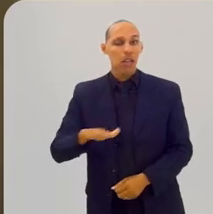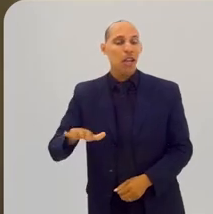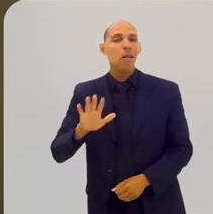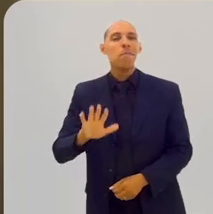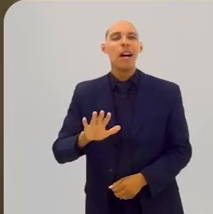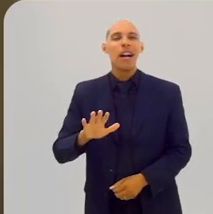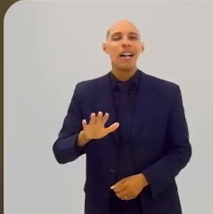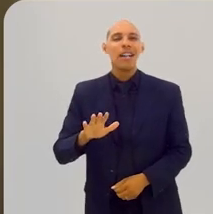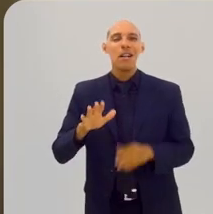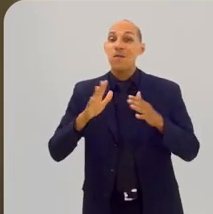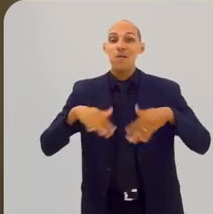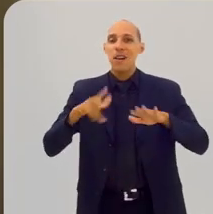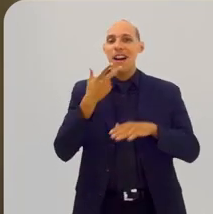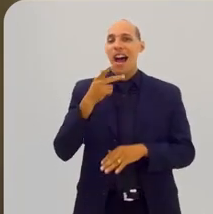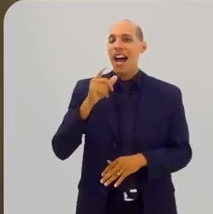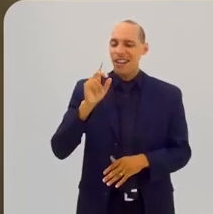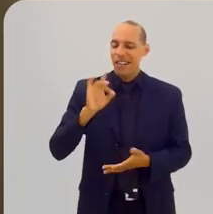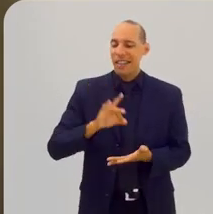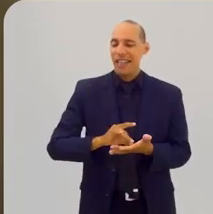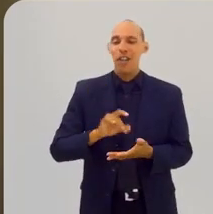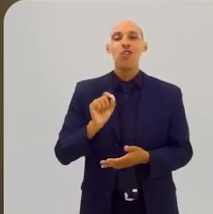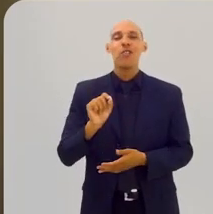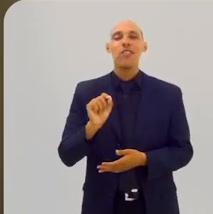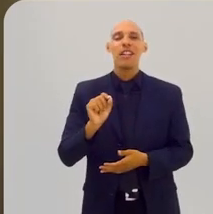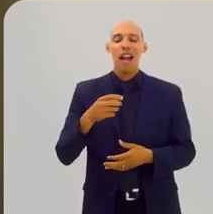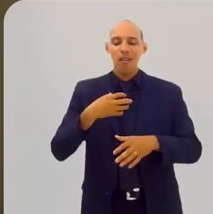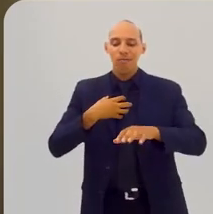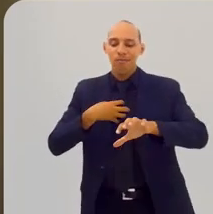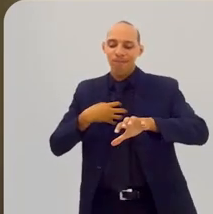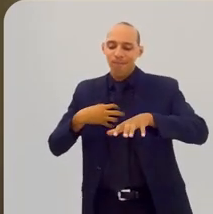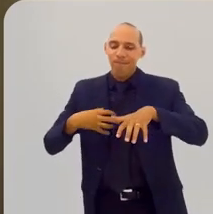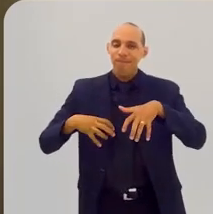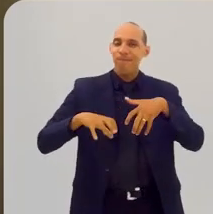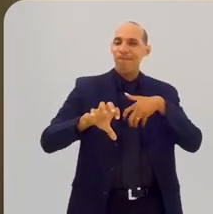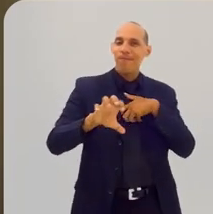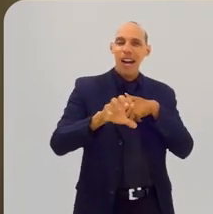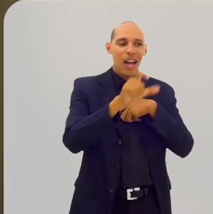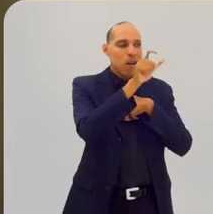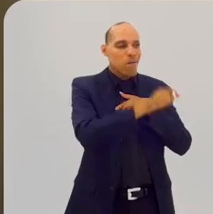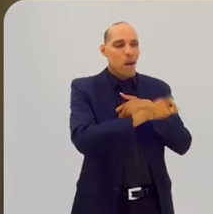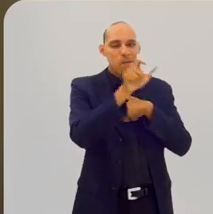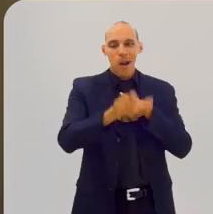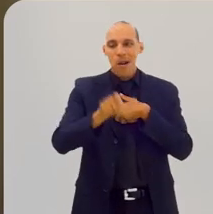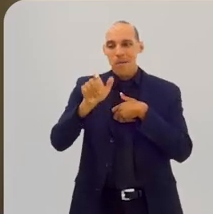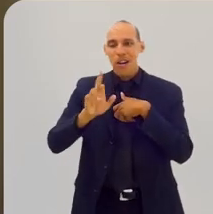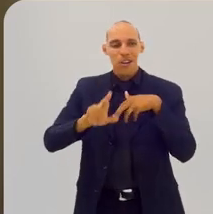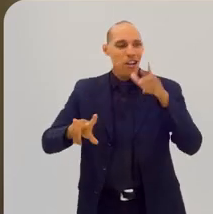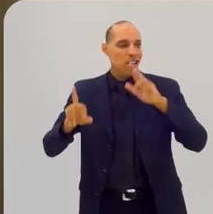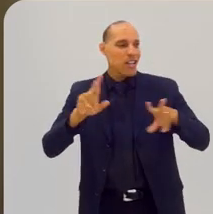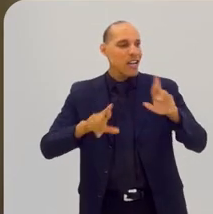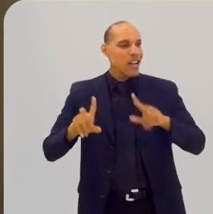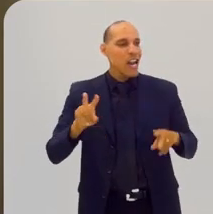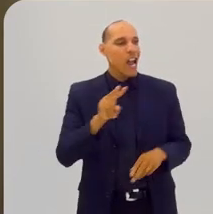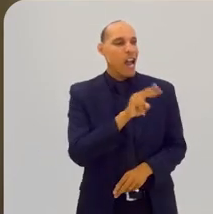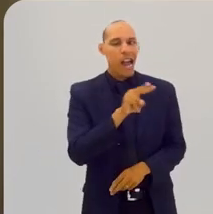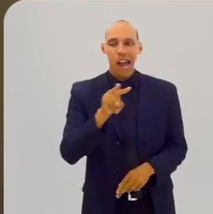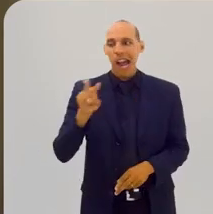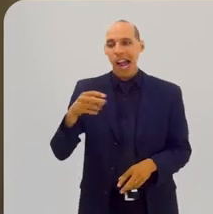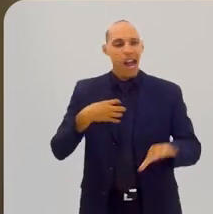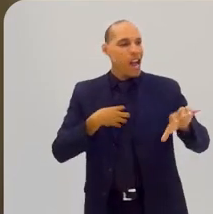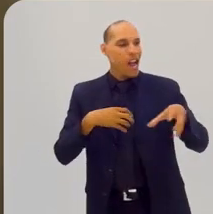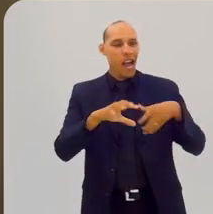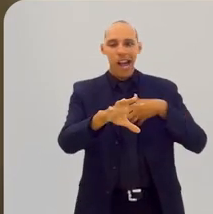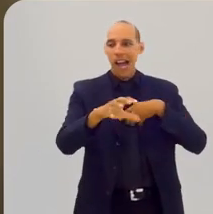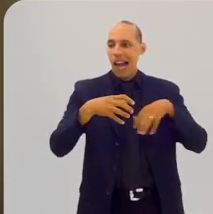crescendo uma certa todo mundo fala essa palavra mas é verdade uma empatia pelo diferente então